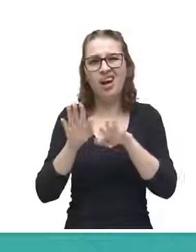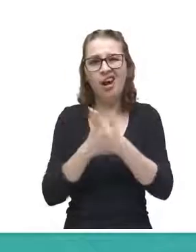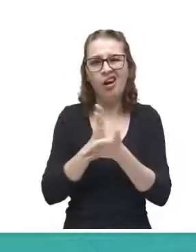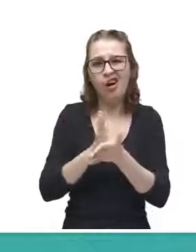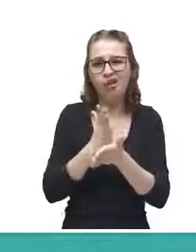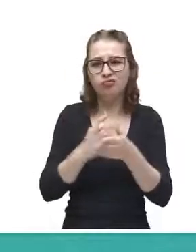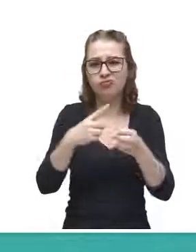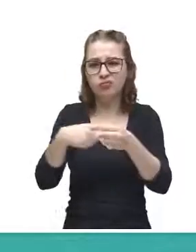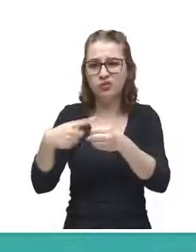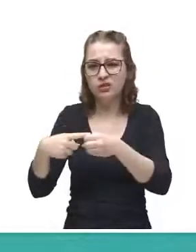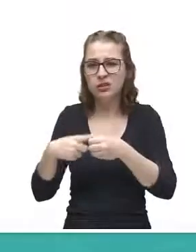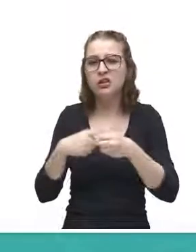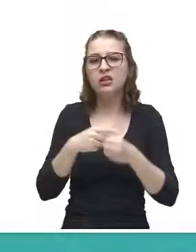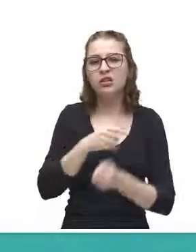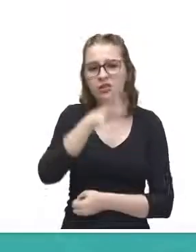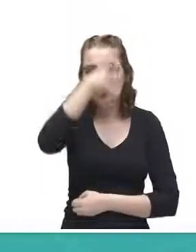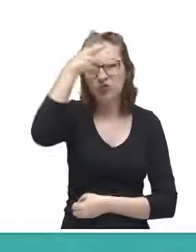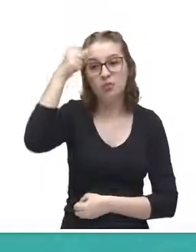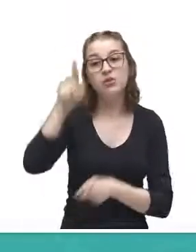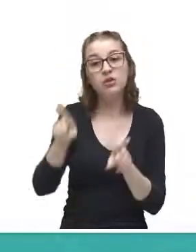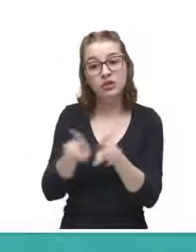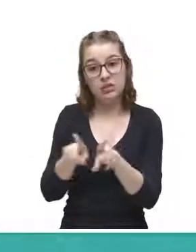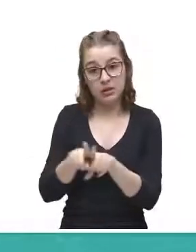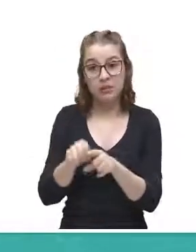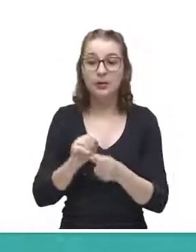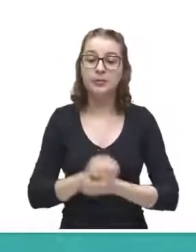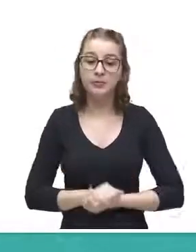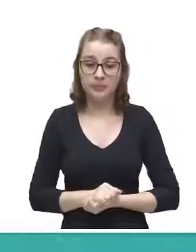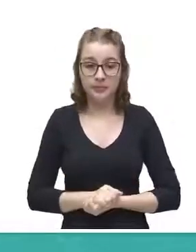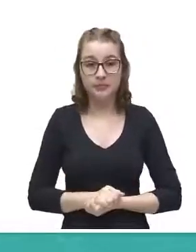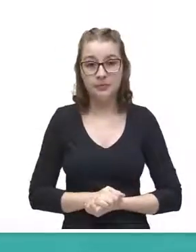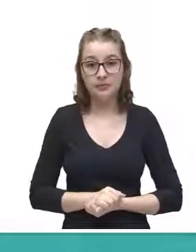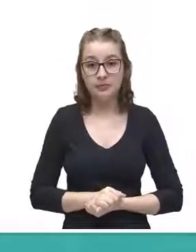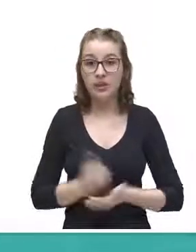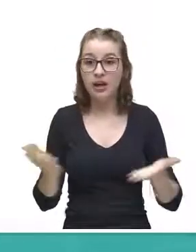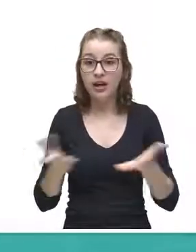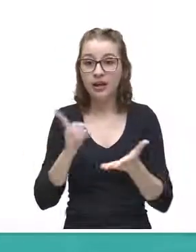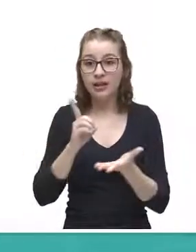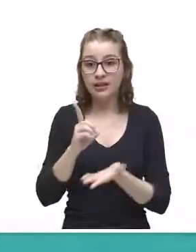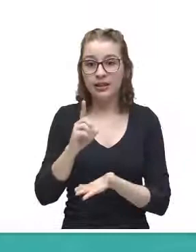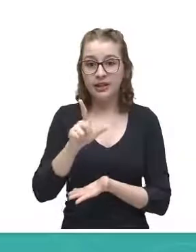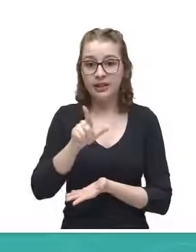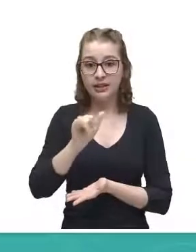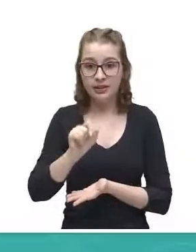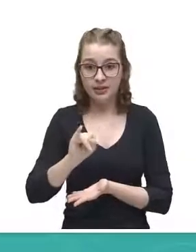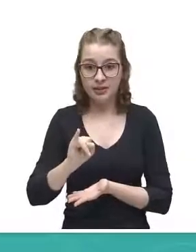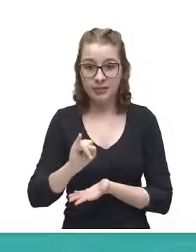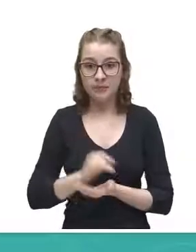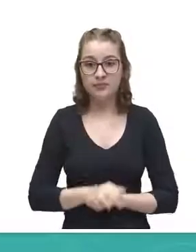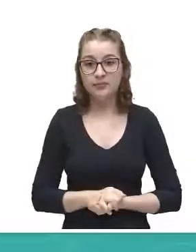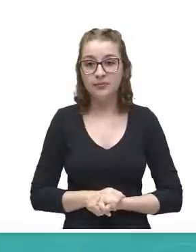tá certo, gente? Verificando essa nossa aula, vamos agora para a nossa DLI.